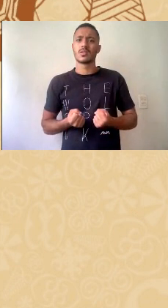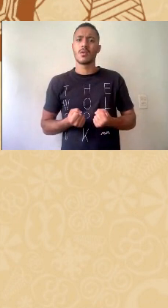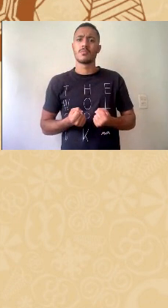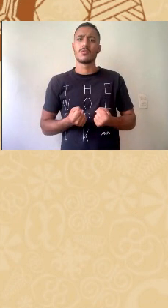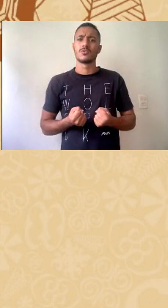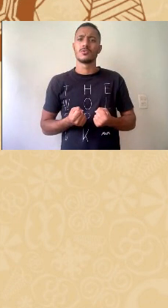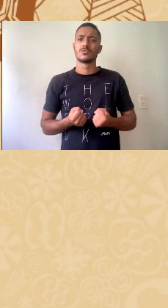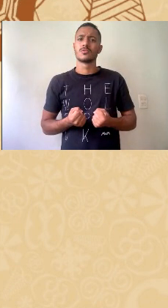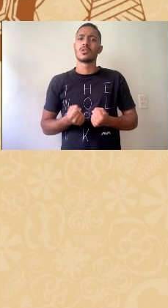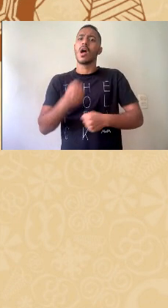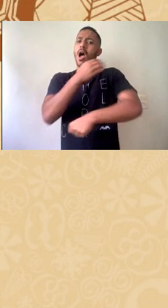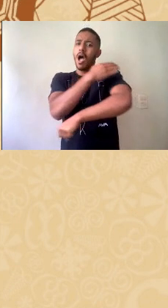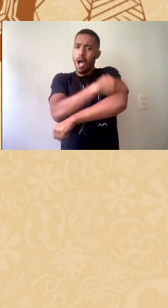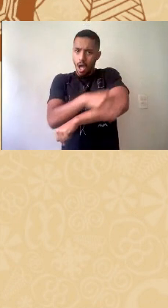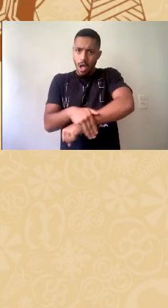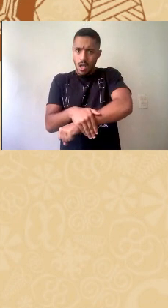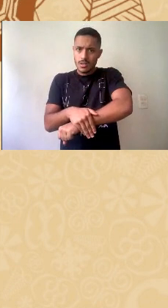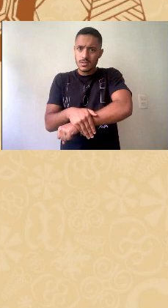racistas